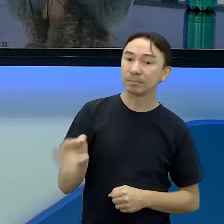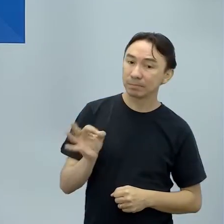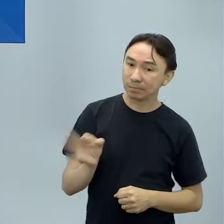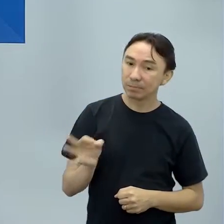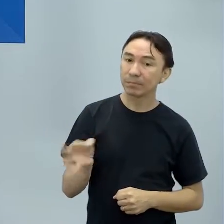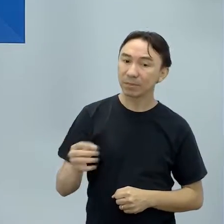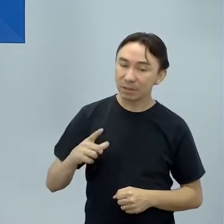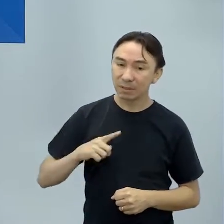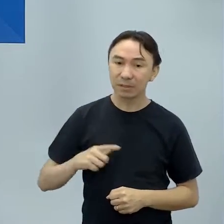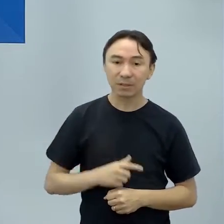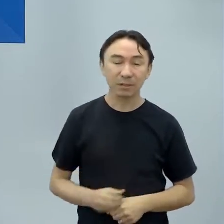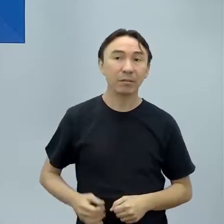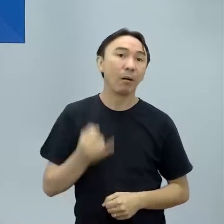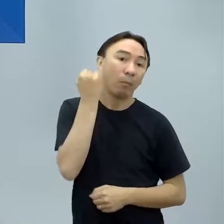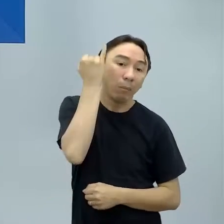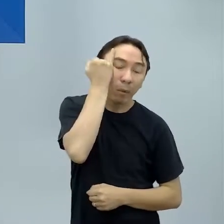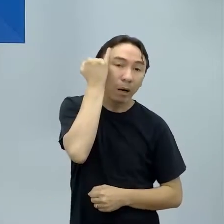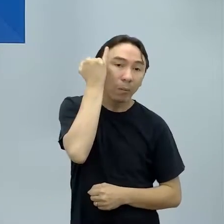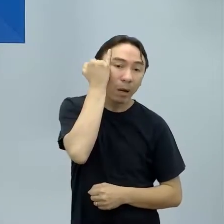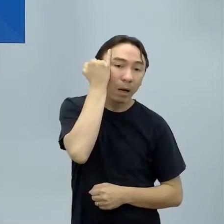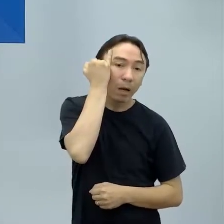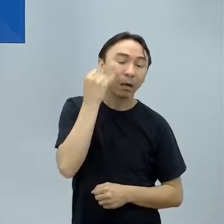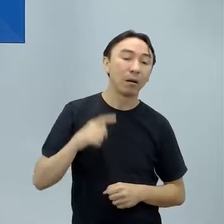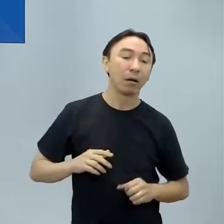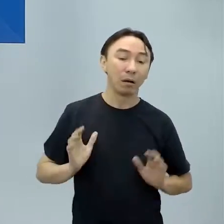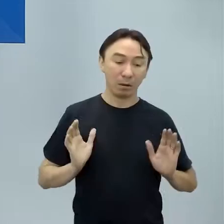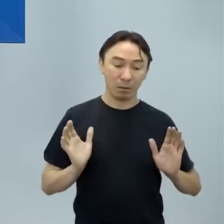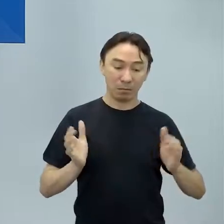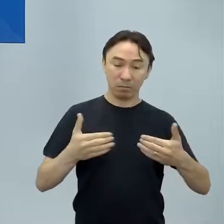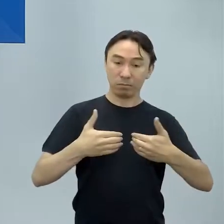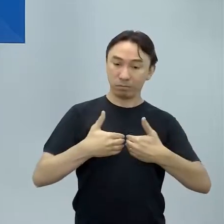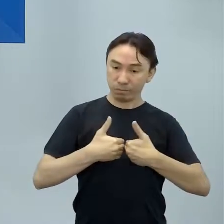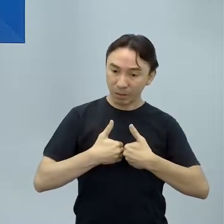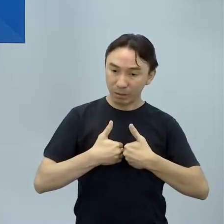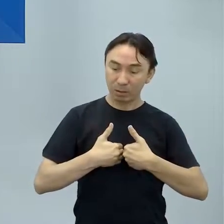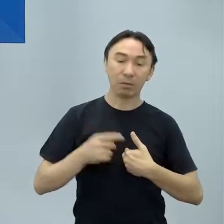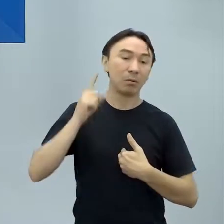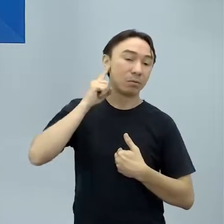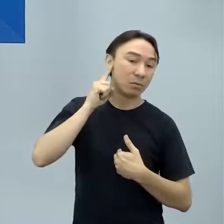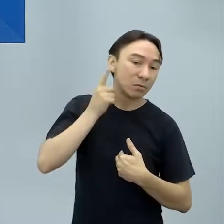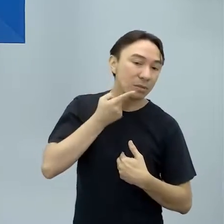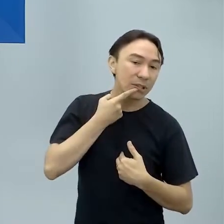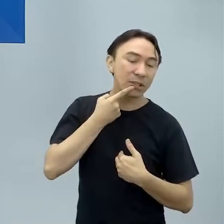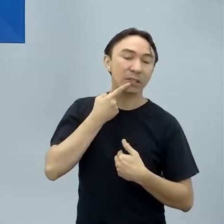paralisia cerebral, ele tinha autismo, deficiência auditiva,